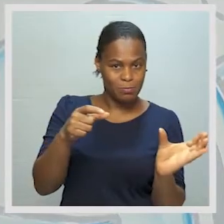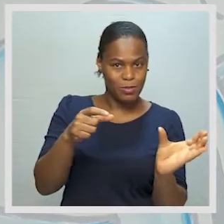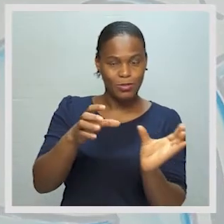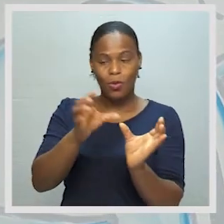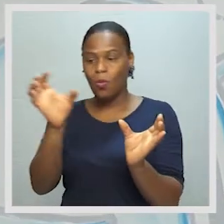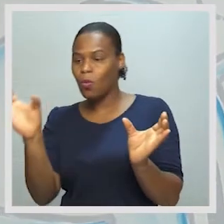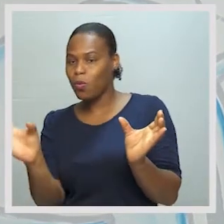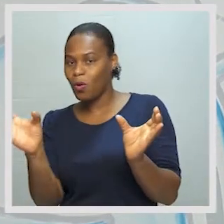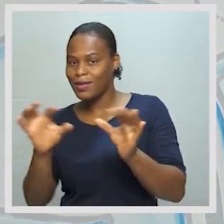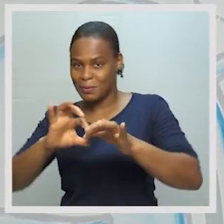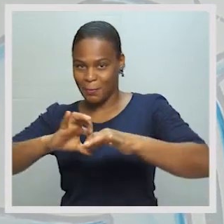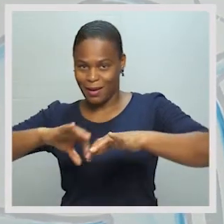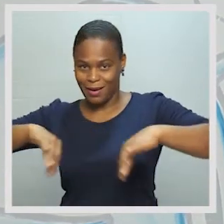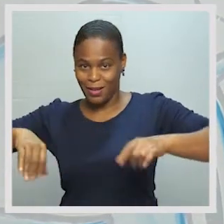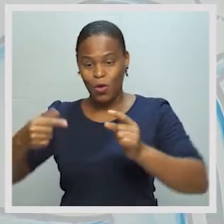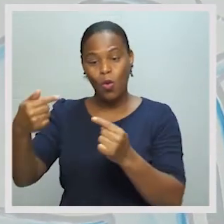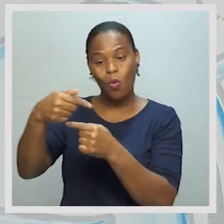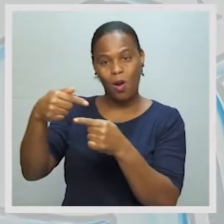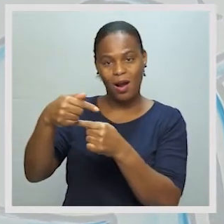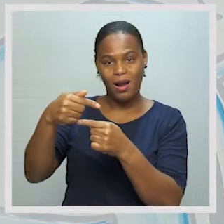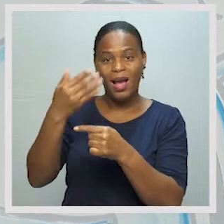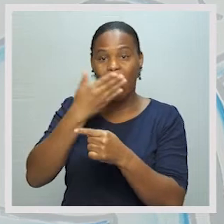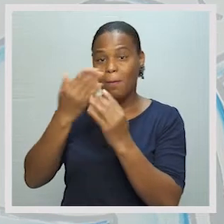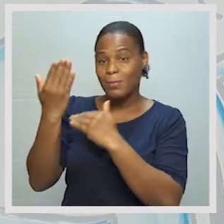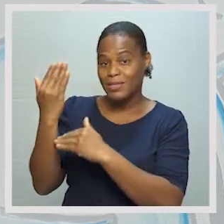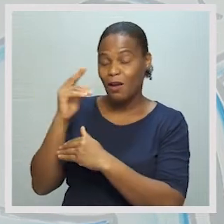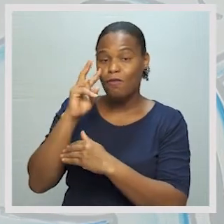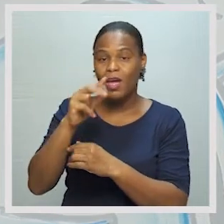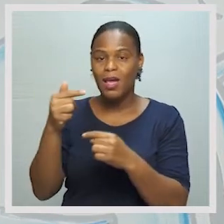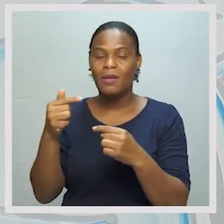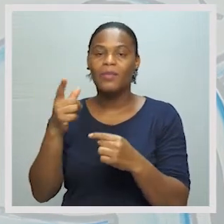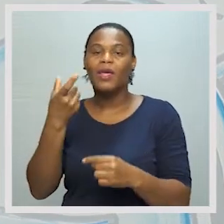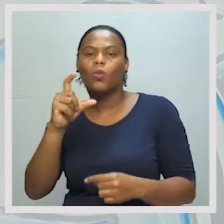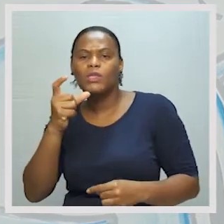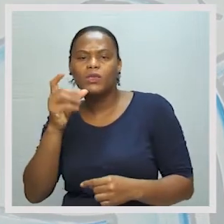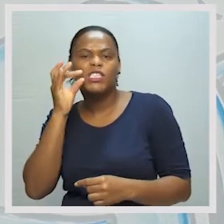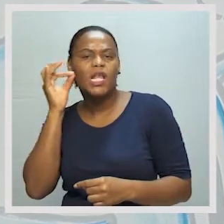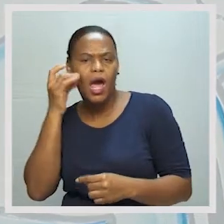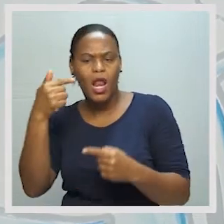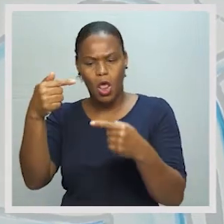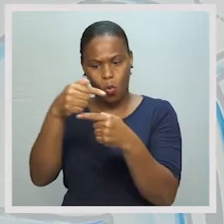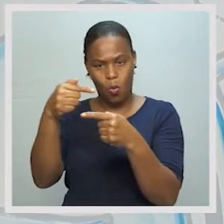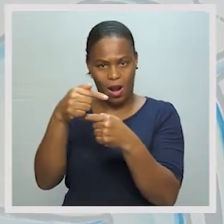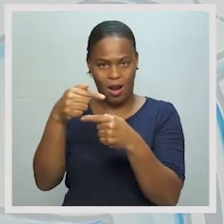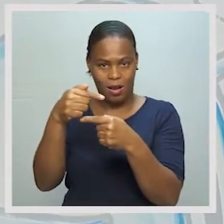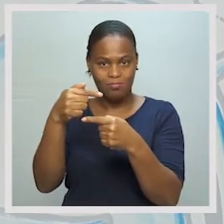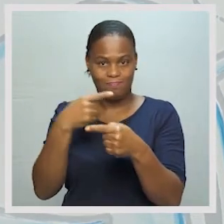como nós vimos na aula passada, uma equação tem um sinal de